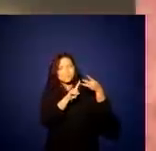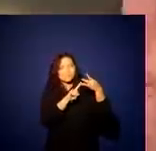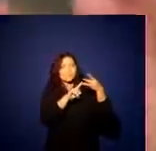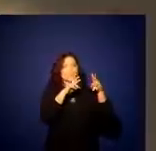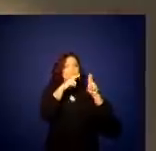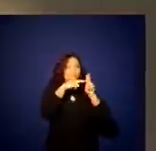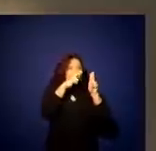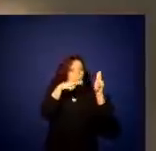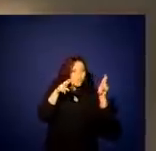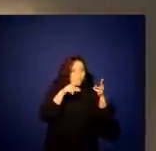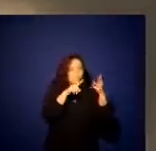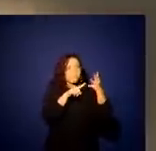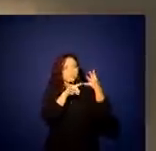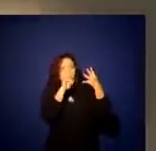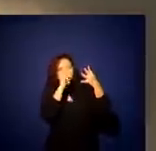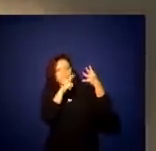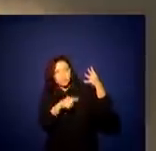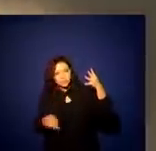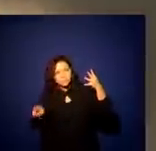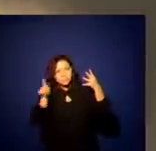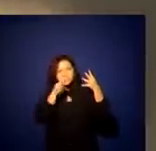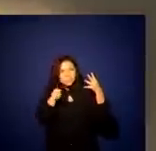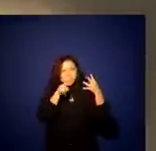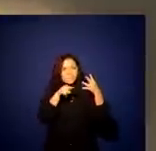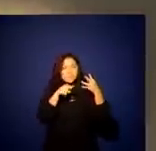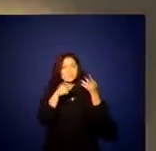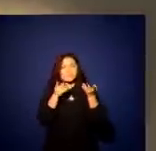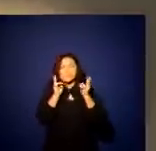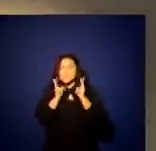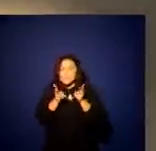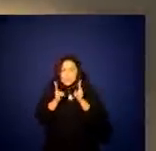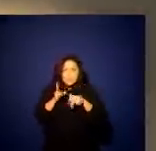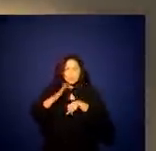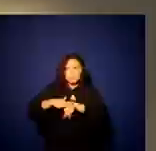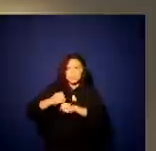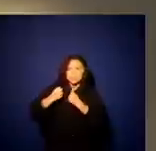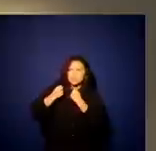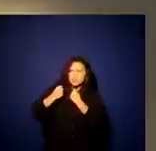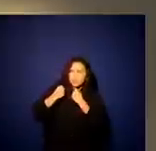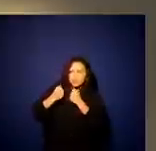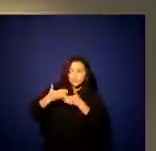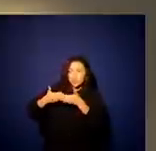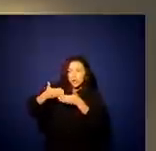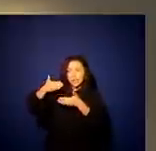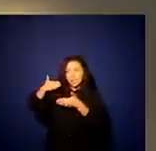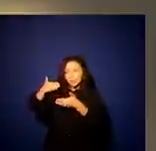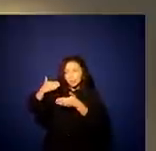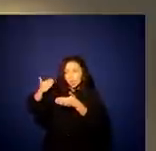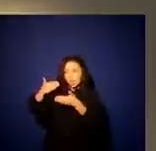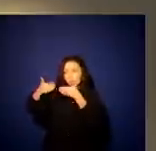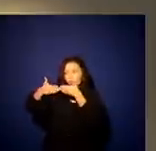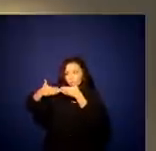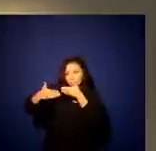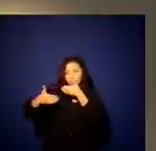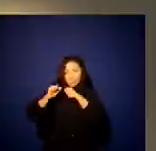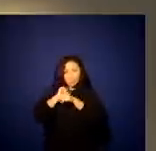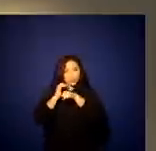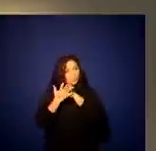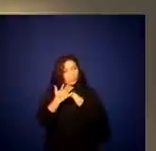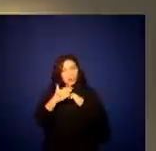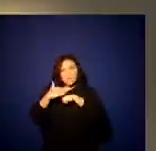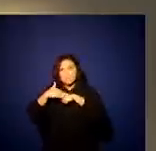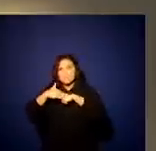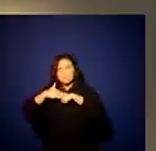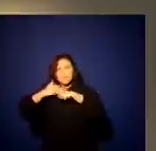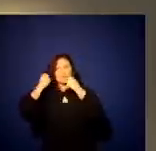Itaú os mais fortes quando a gente olha desde o início da pandemia estão sendo muito mais fortalecidos dando ganhos de fé via